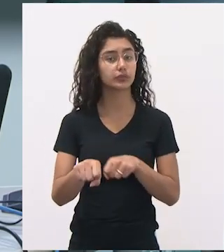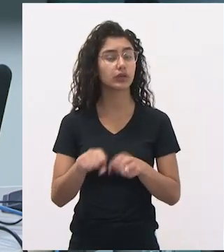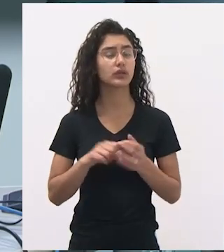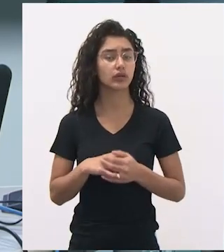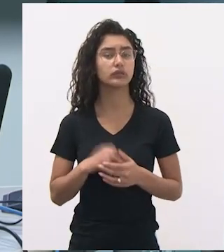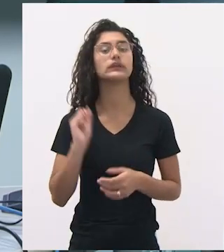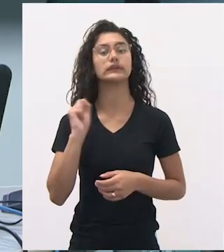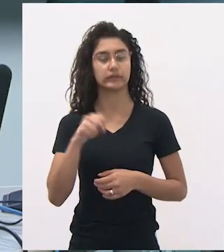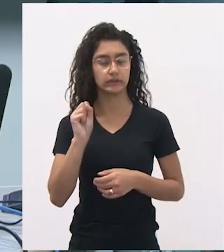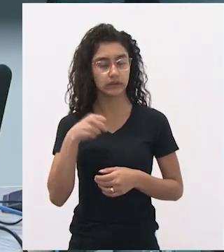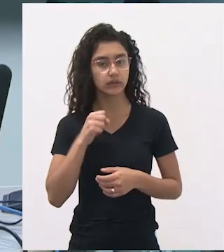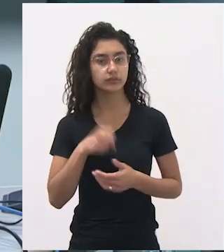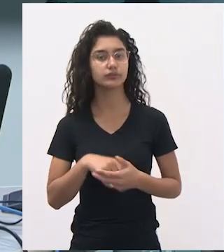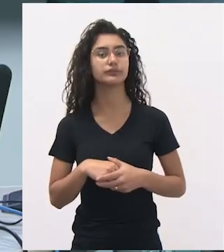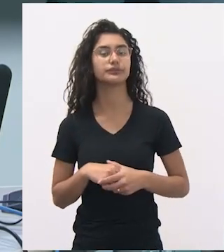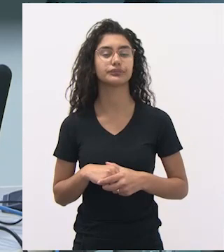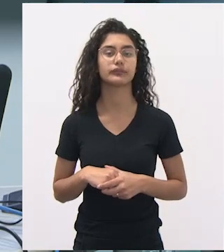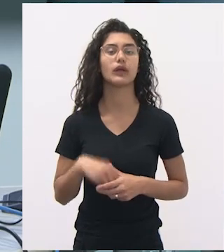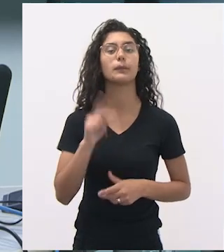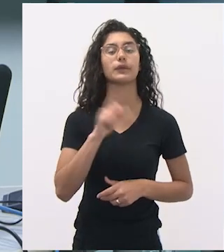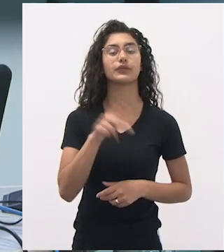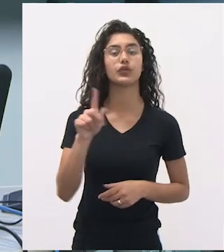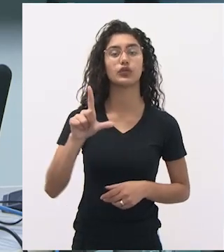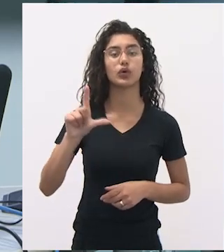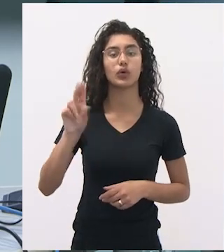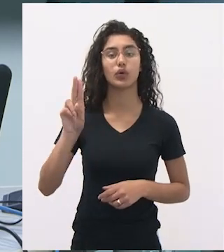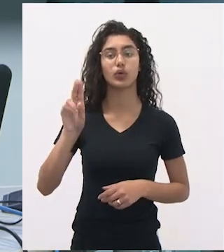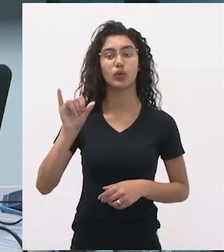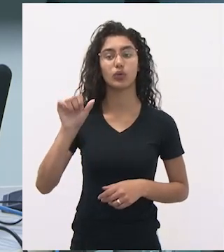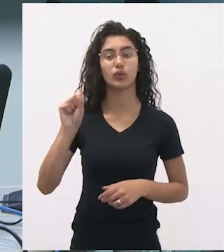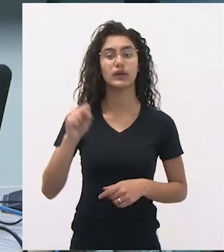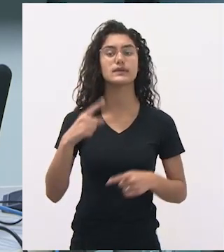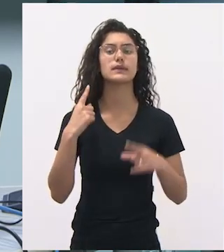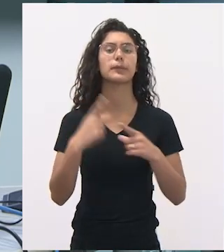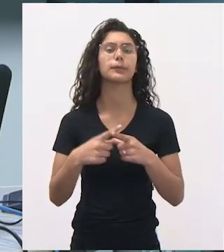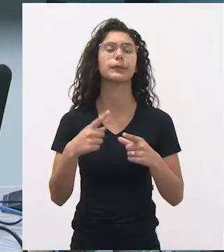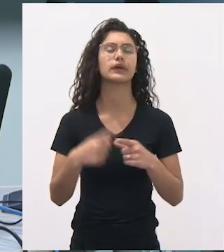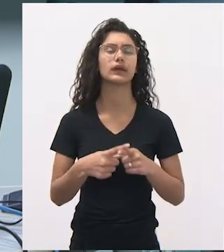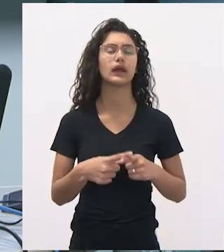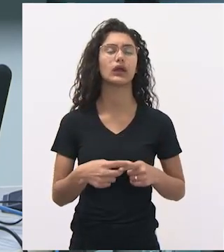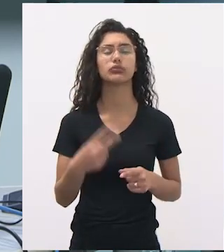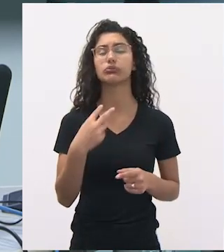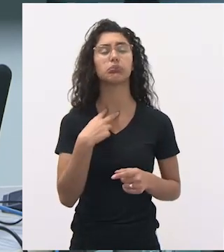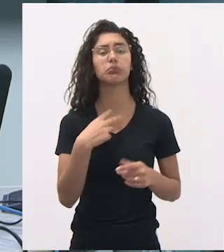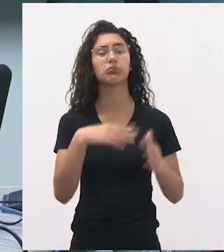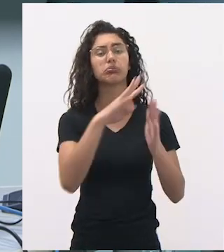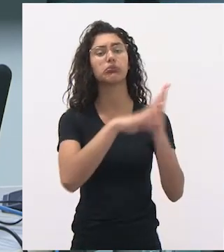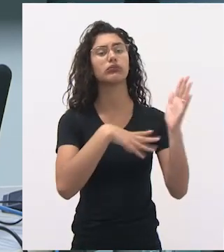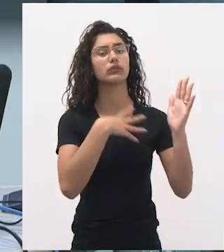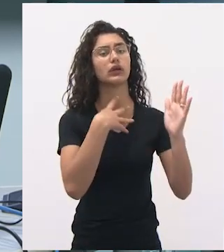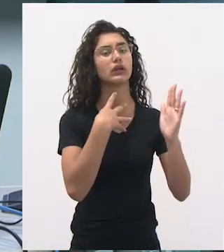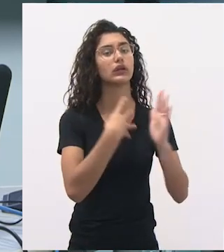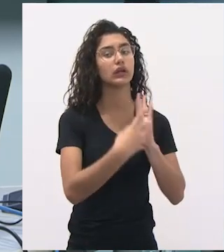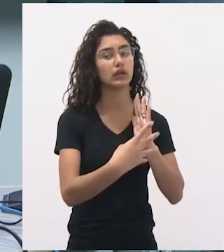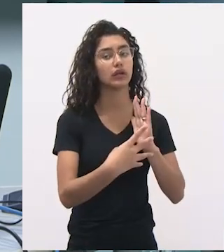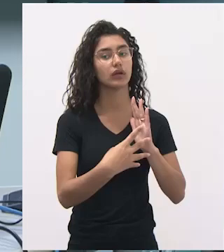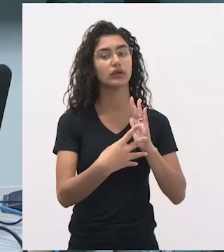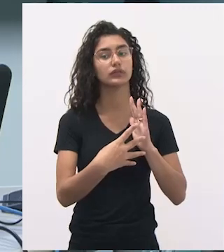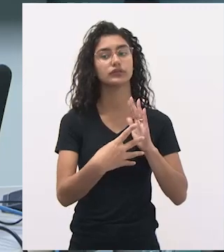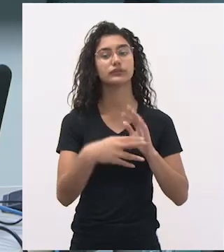Né? O professor Luiz, por que não se pode gerar uma planilha com os resultados no CAED?